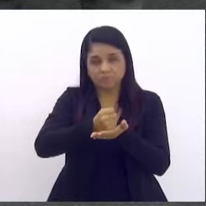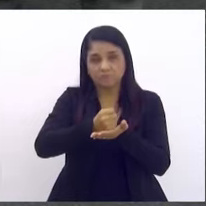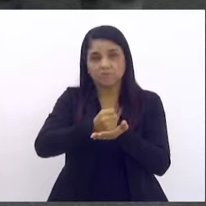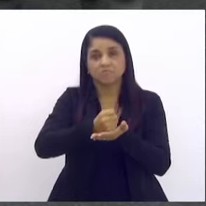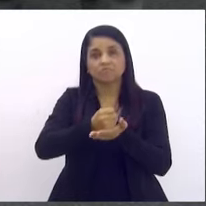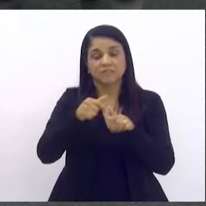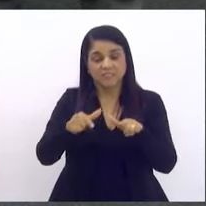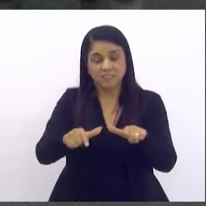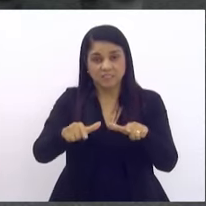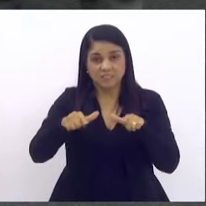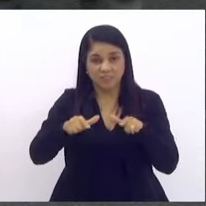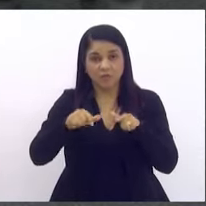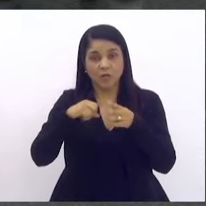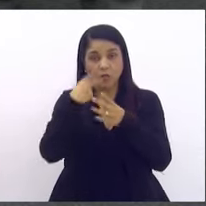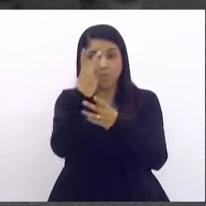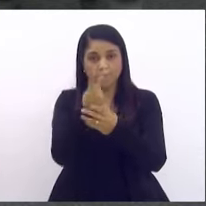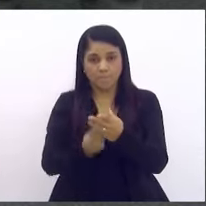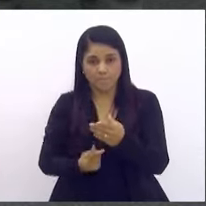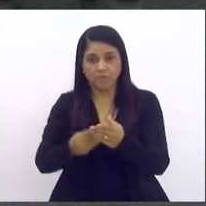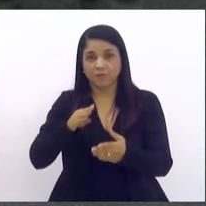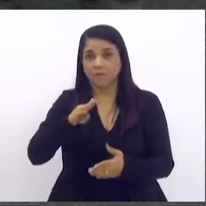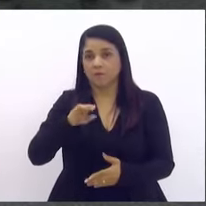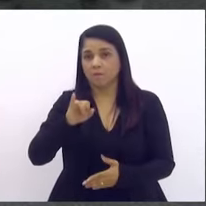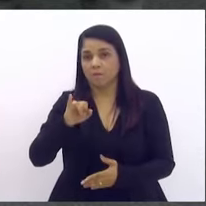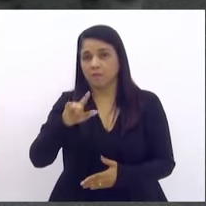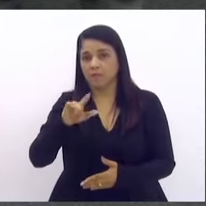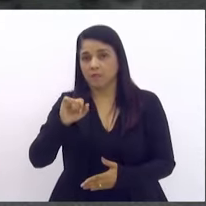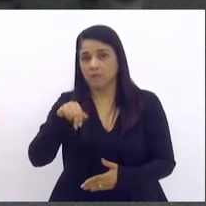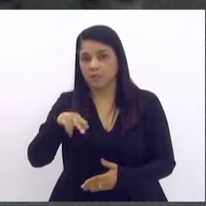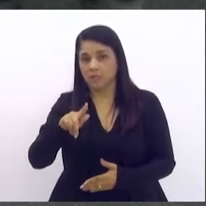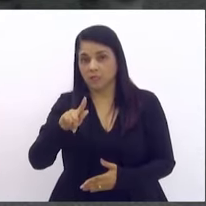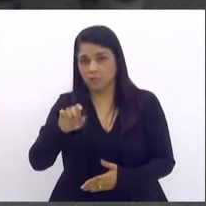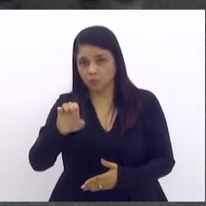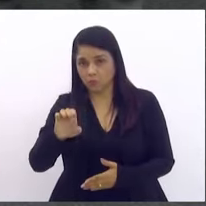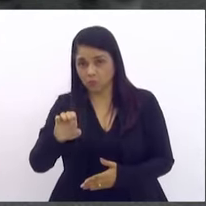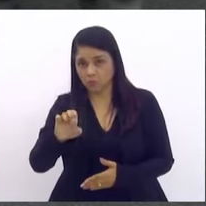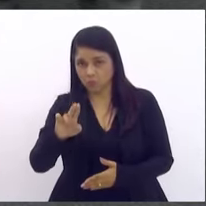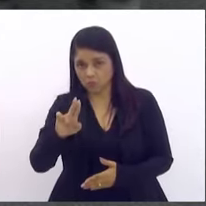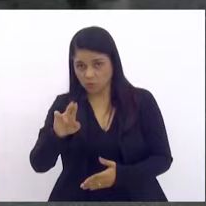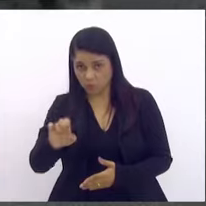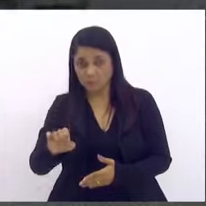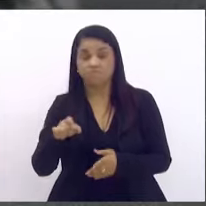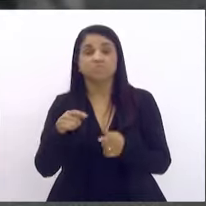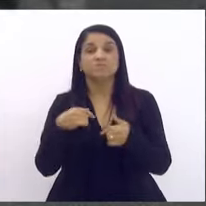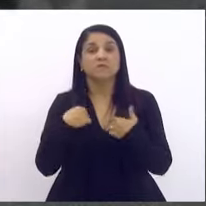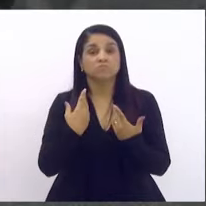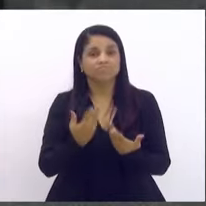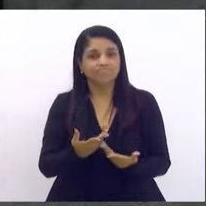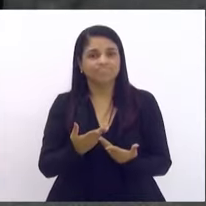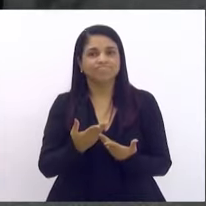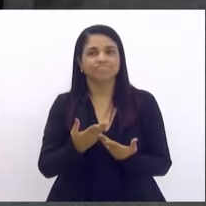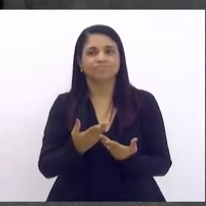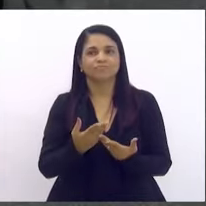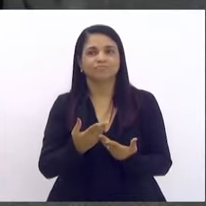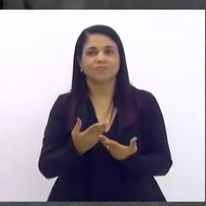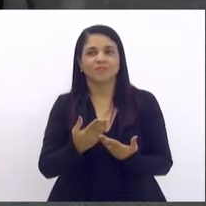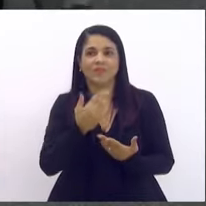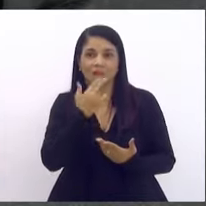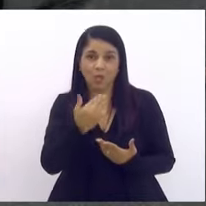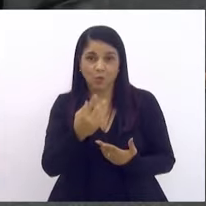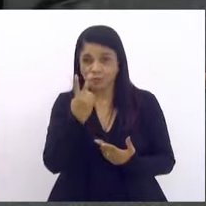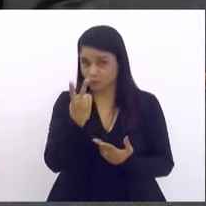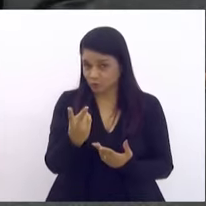certific Bil então é um avanço muito grande e cria é uma amortização de